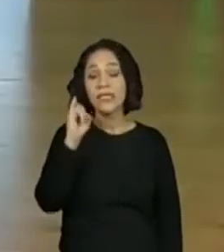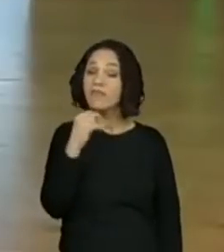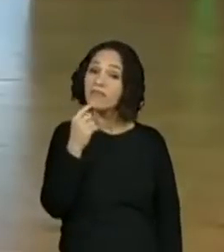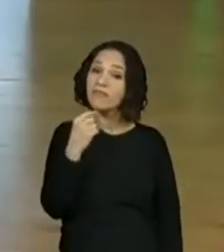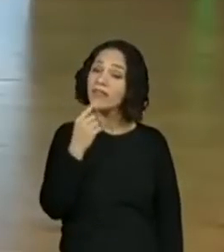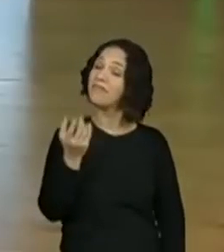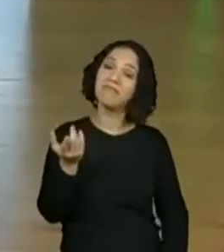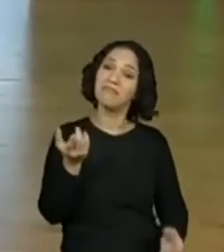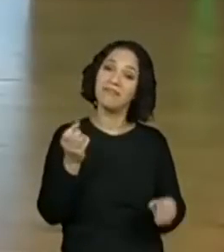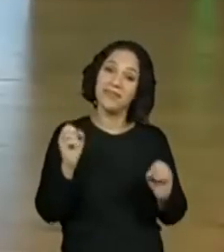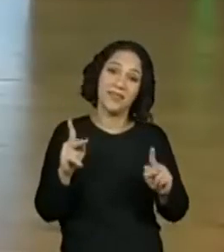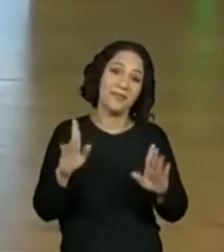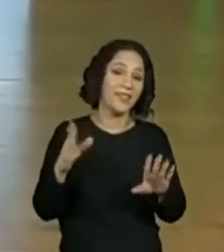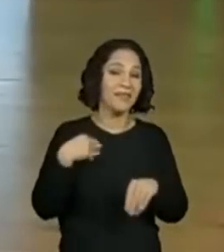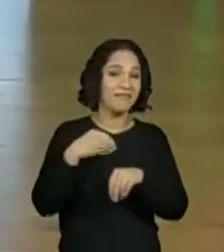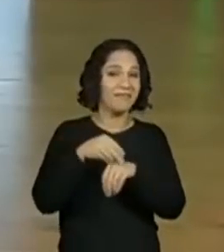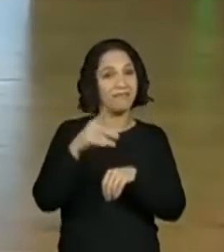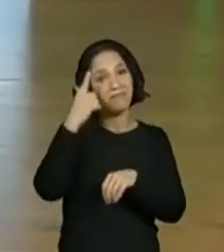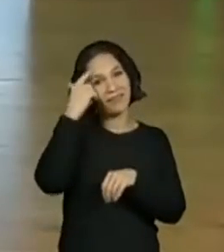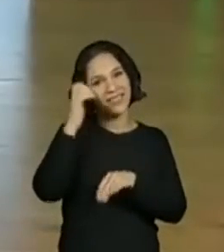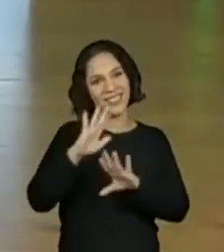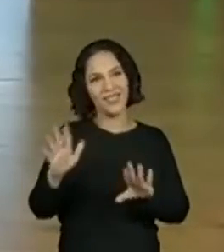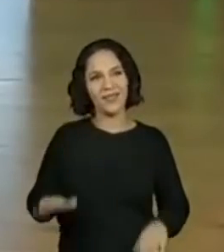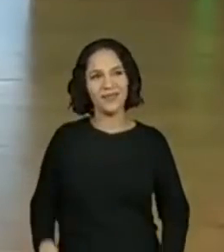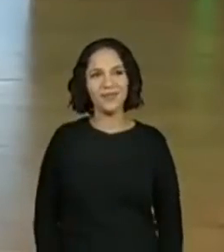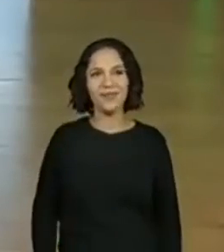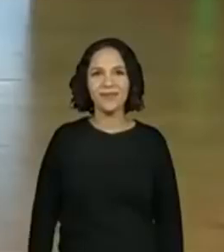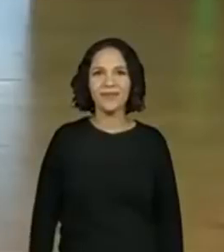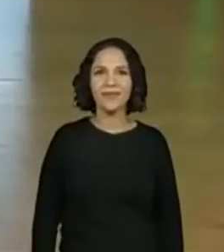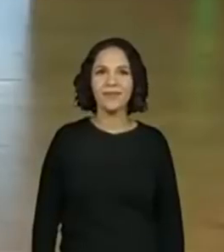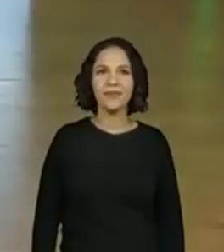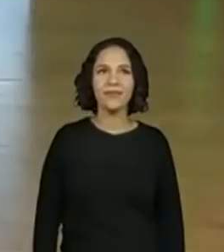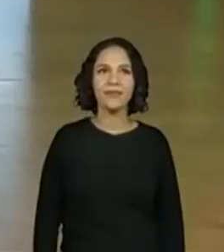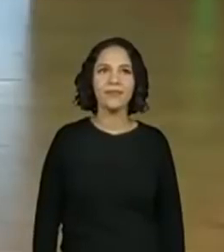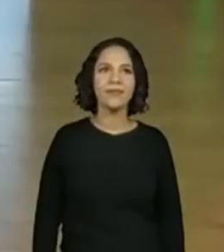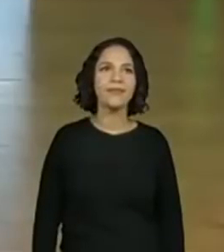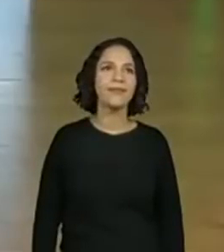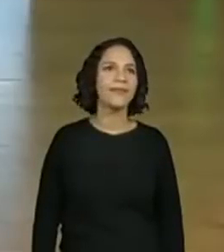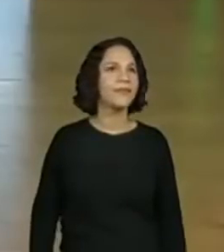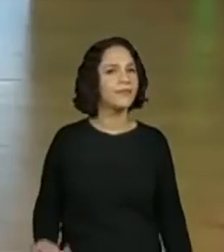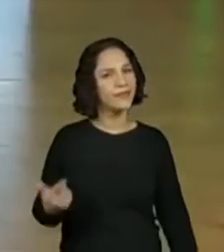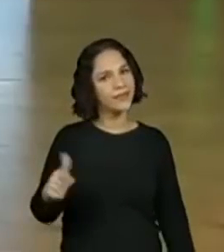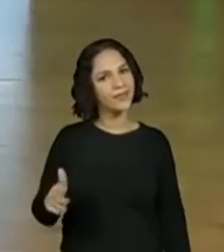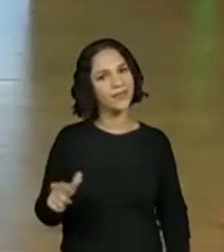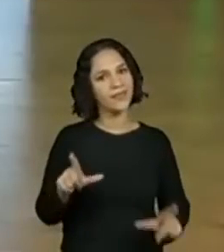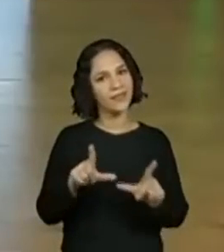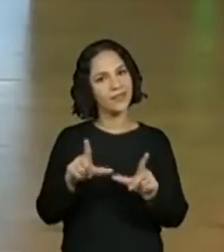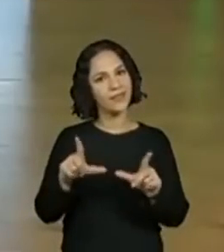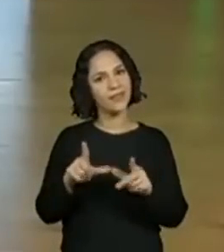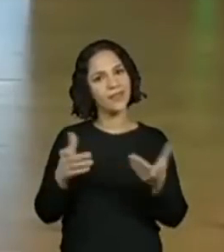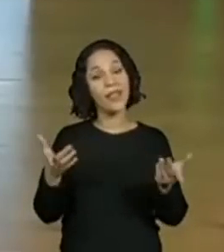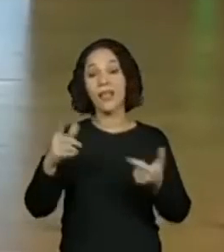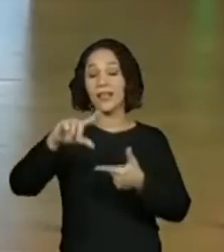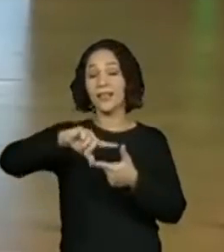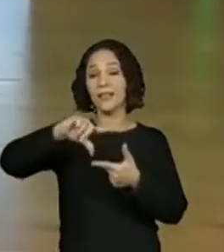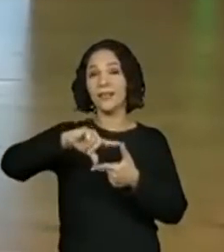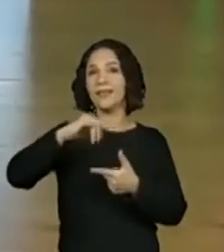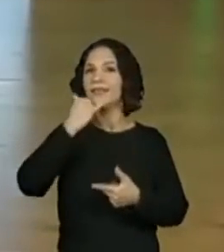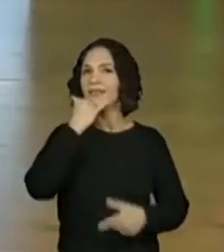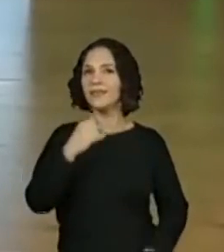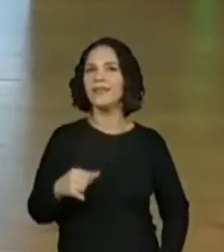não conseguir, vai ficar como sugestão. Brincadeira. Vamos lá? Gente, de novo esse retângulo.